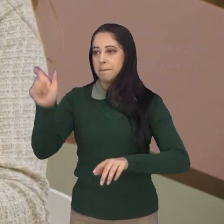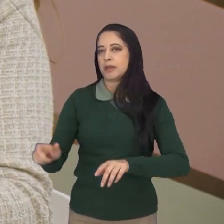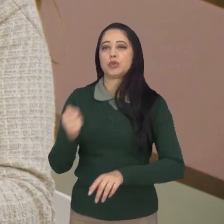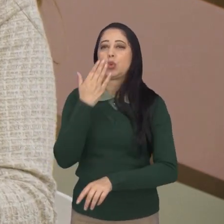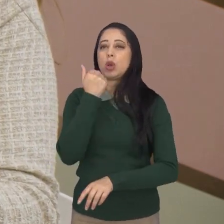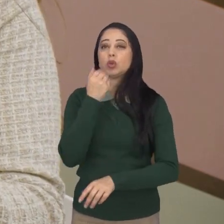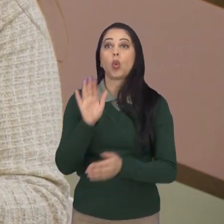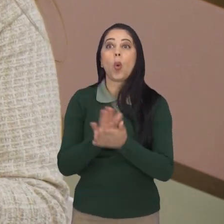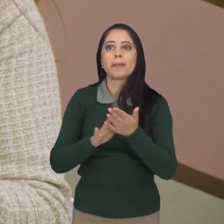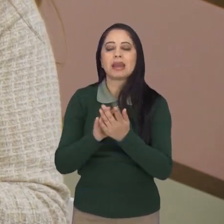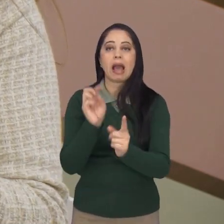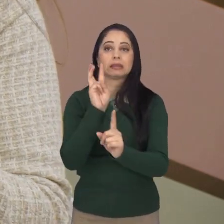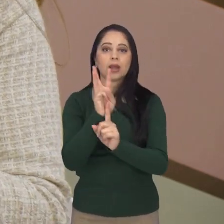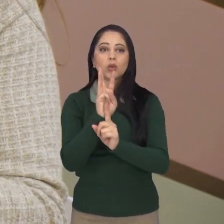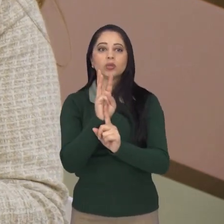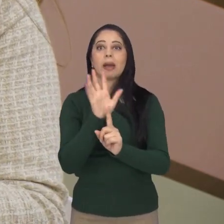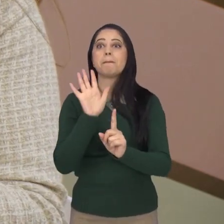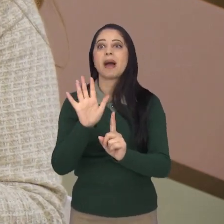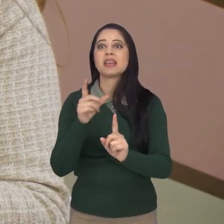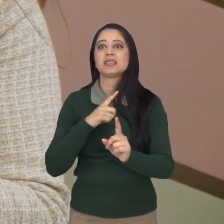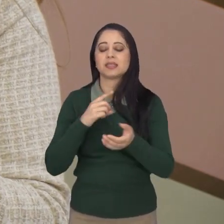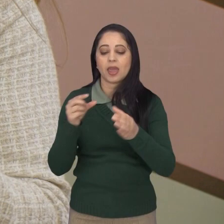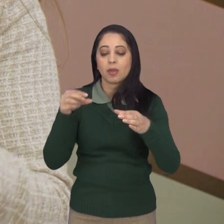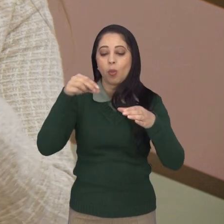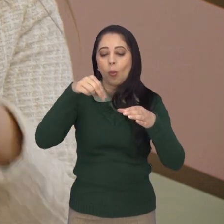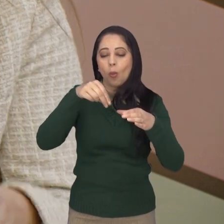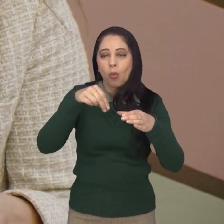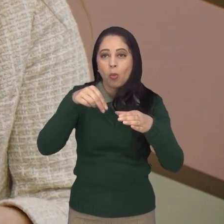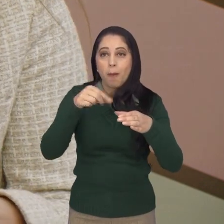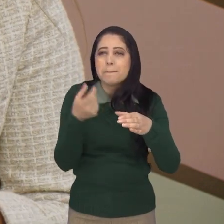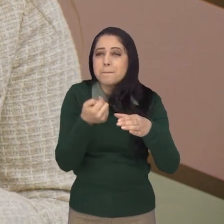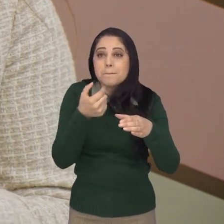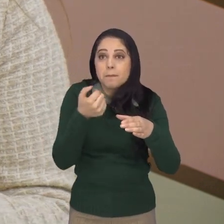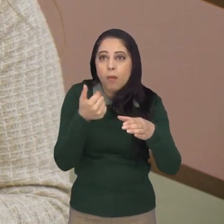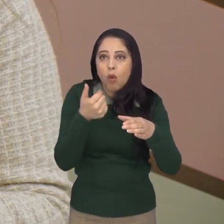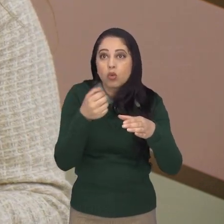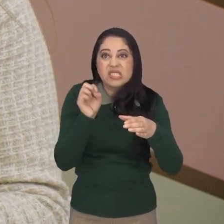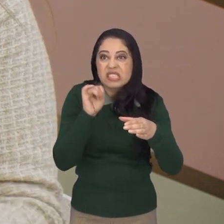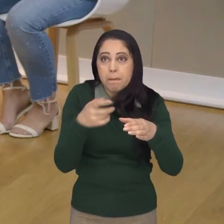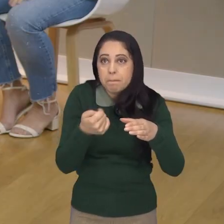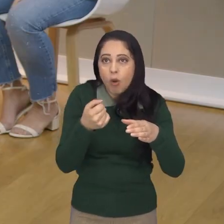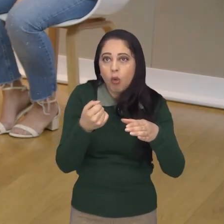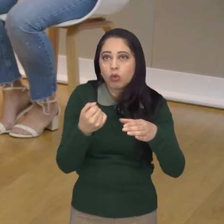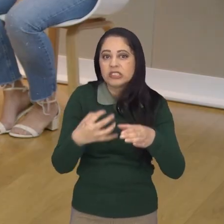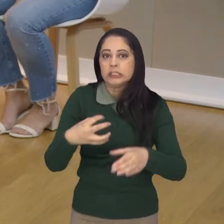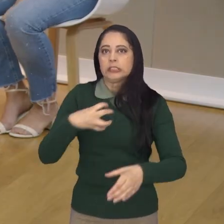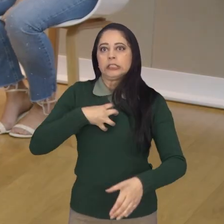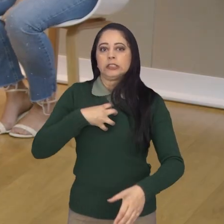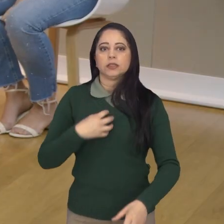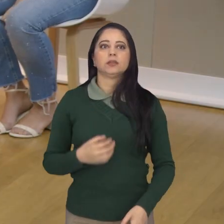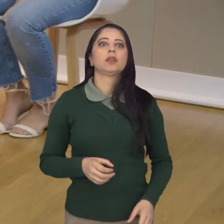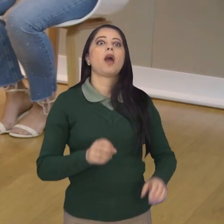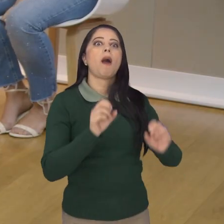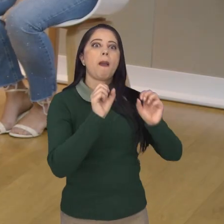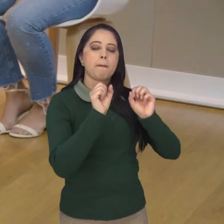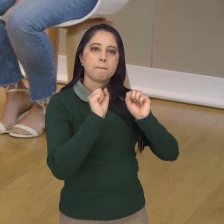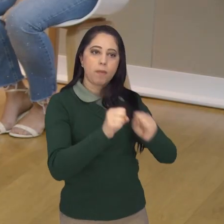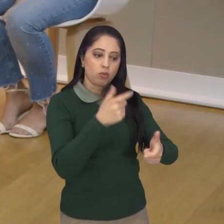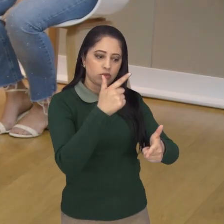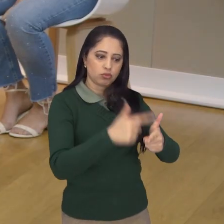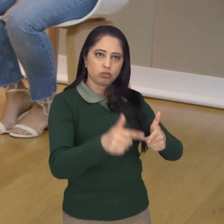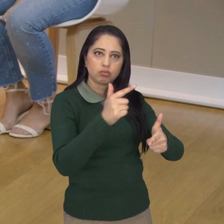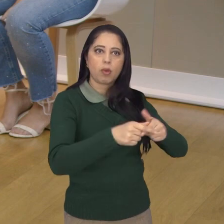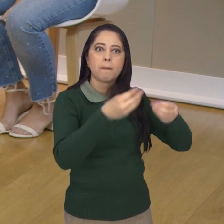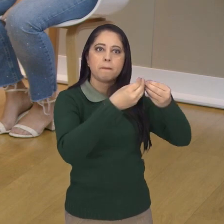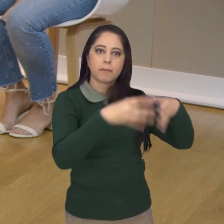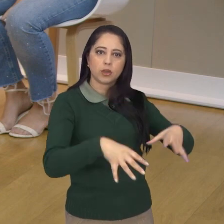glúten, mas ele teve pequenas porções contaminadas do glúten no preparo daquela alimentação. E aí isso pode causar um transtorno